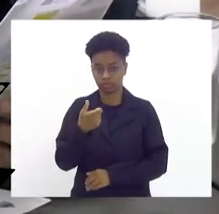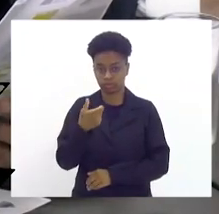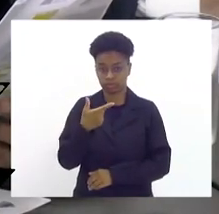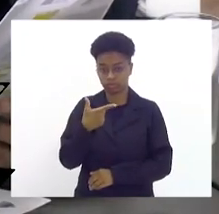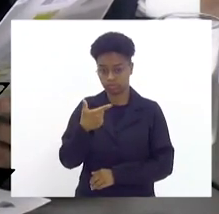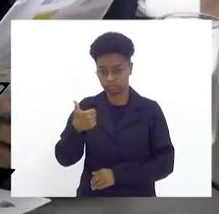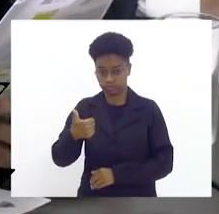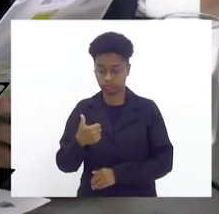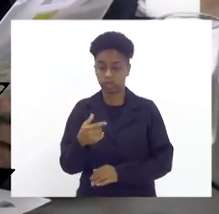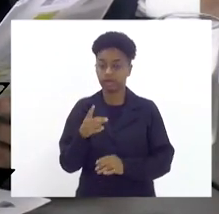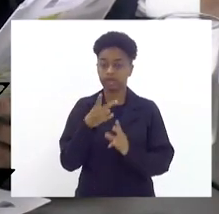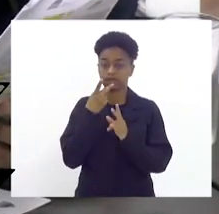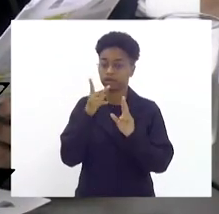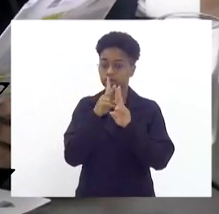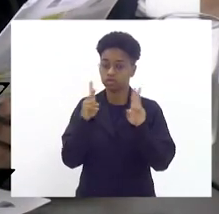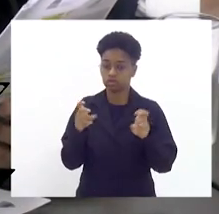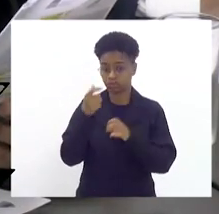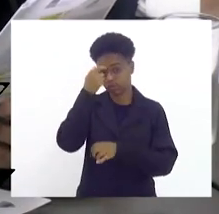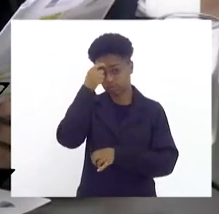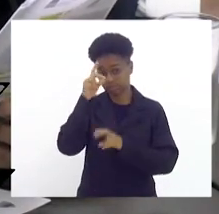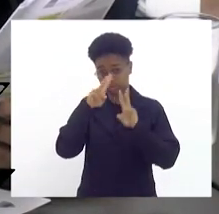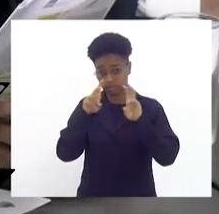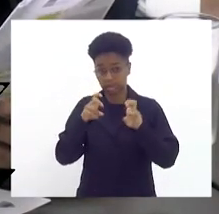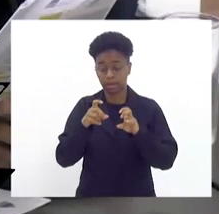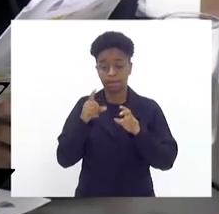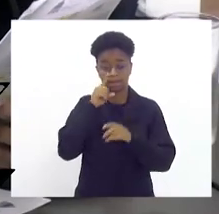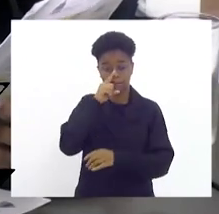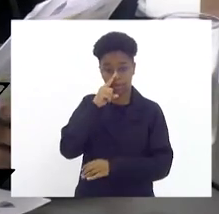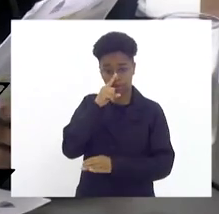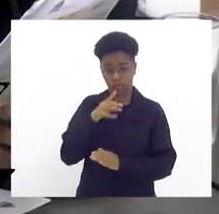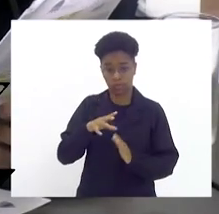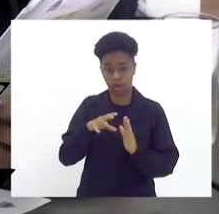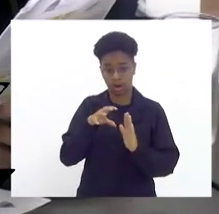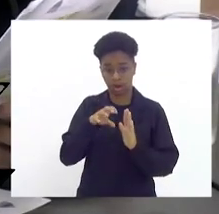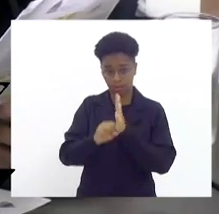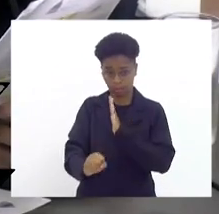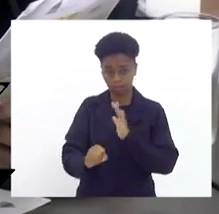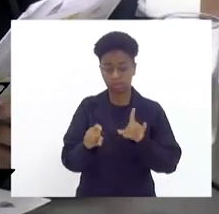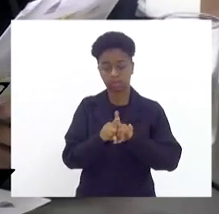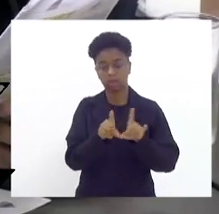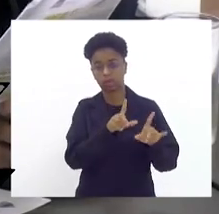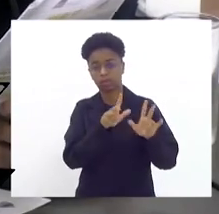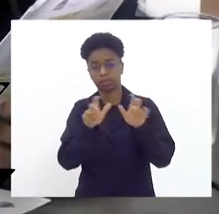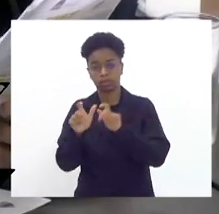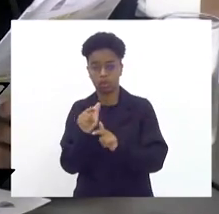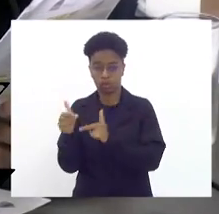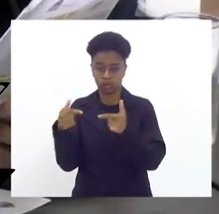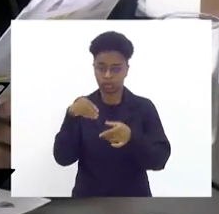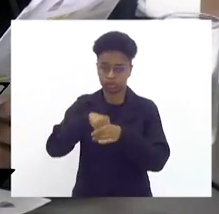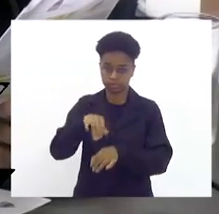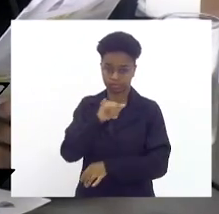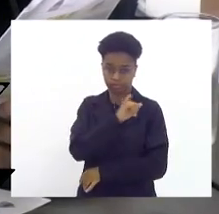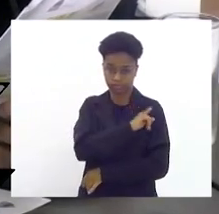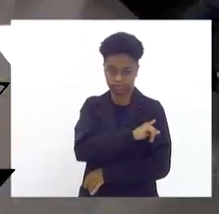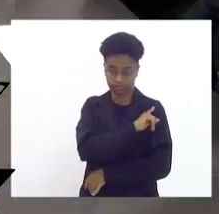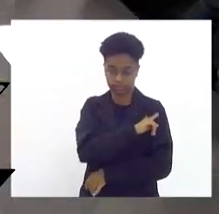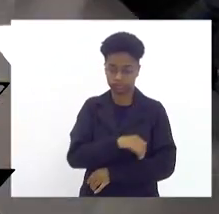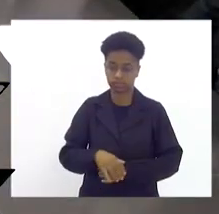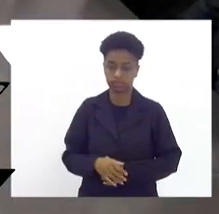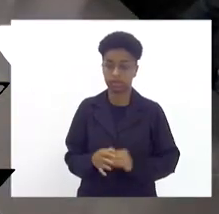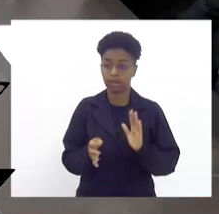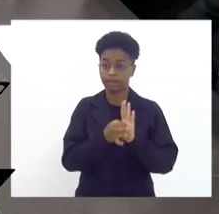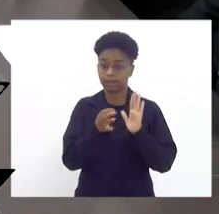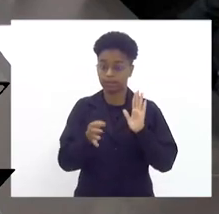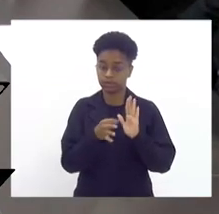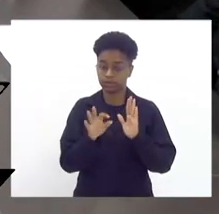do Programa Estadual de Conscientização sobre o Risco do Aborto e da Outras Providências no Estado do Rio de Janeiro. Para aparecer, deputado Fred Pacheco. Aparecer, presidente, é